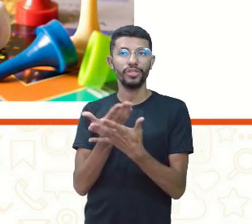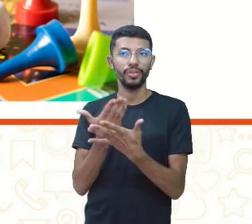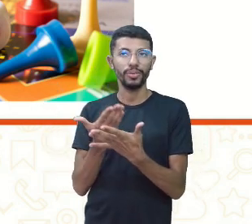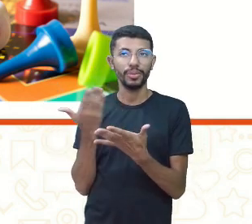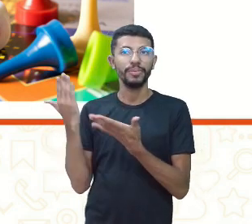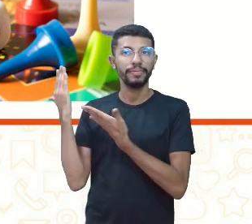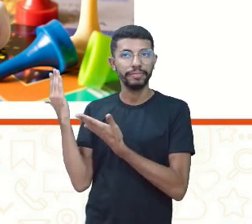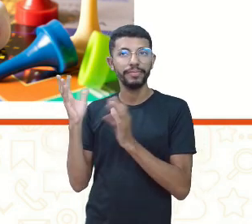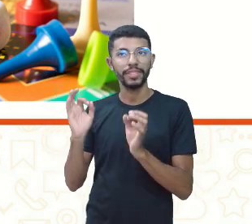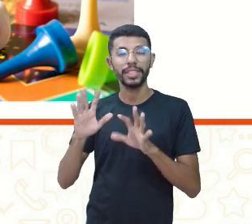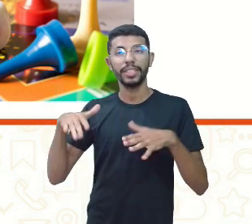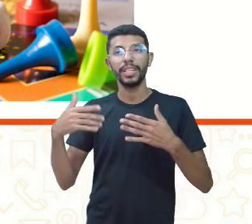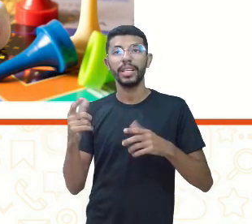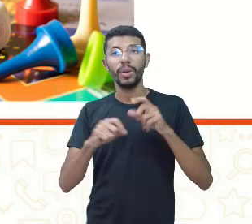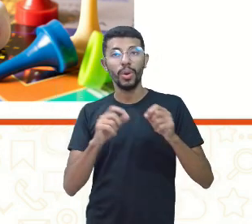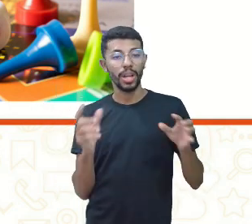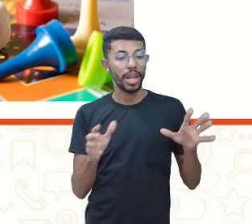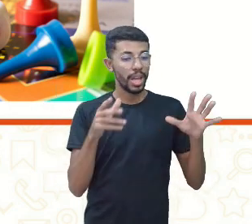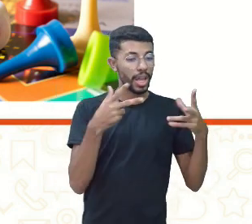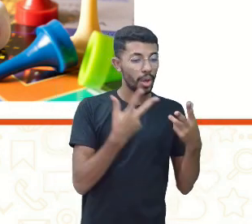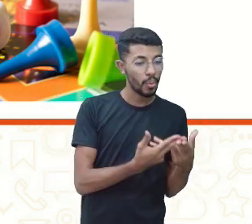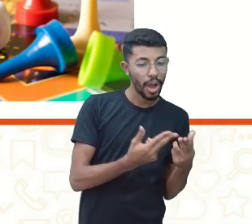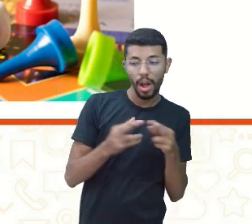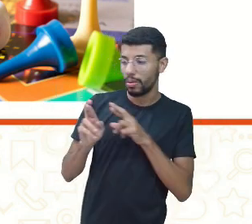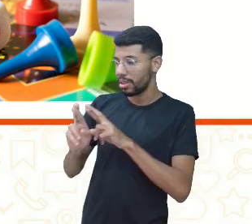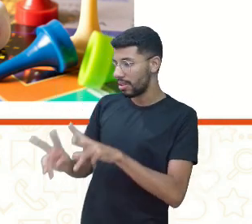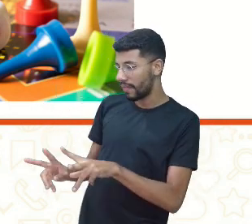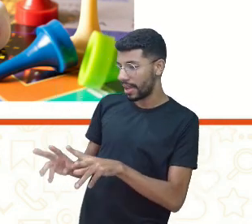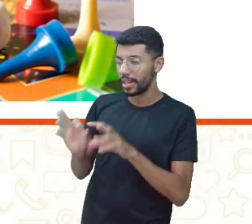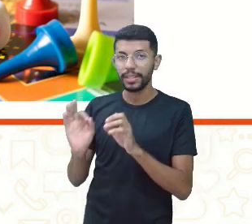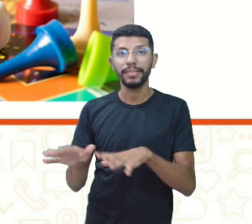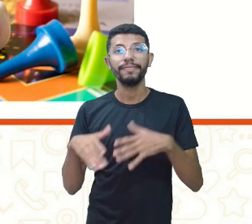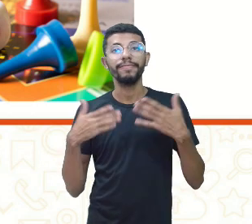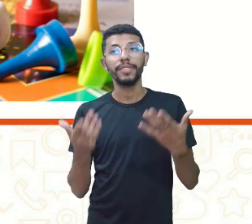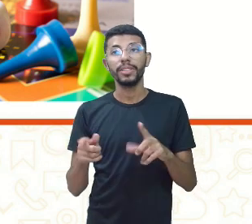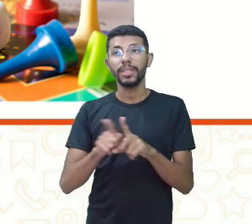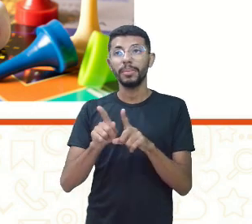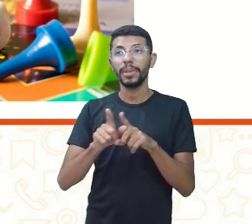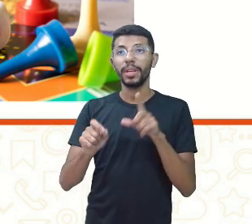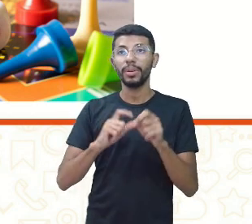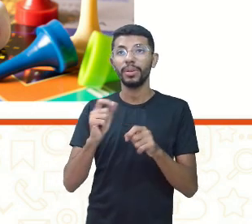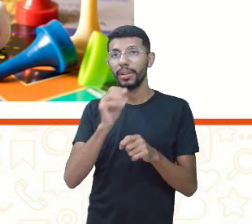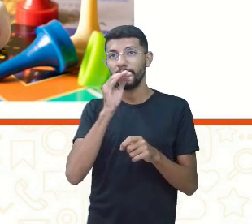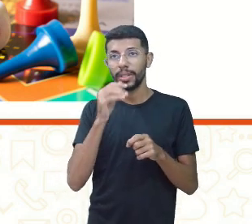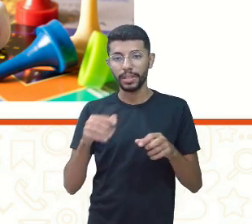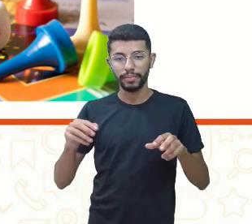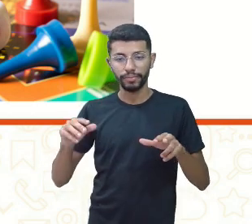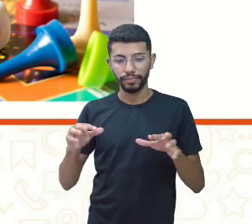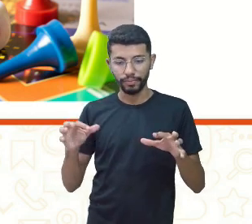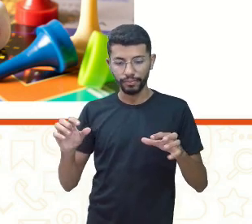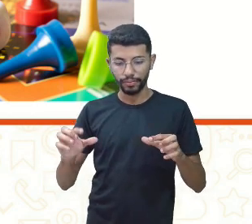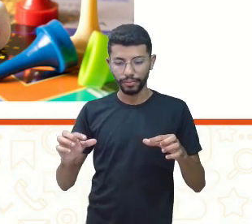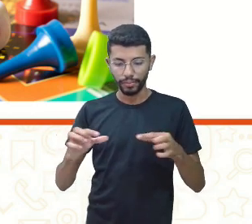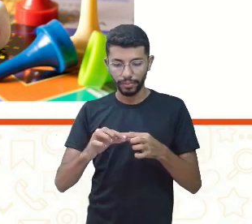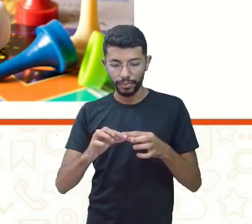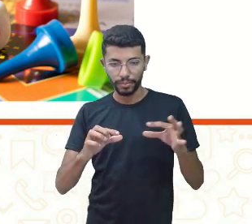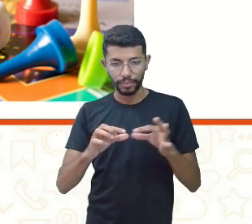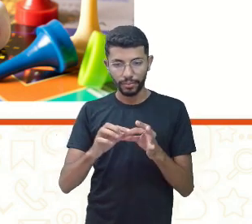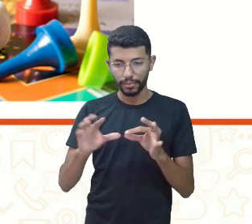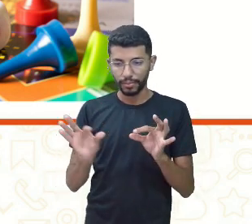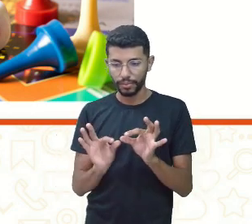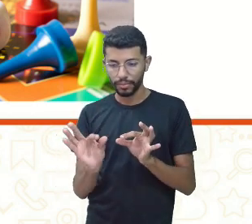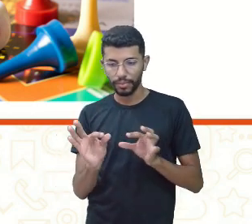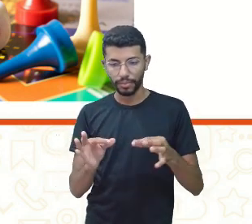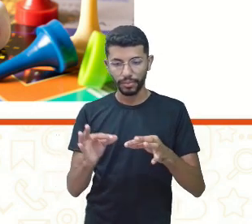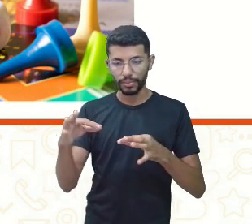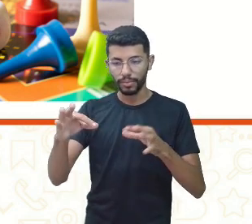essa junção do que é igual, do que é diferente, né? O quebra-cabeça, você vai perceber, professor, que o estudante surdo,